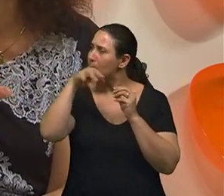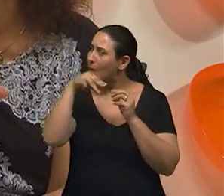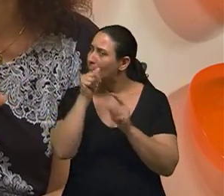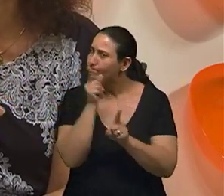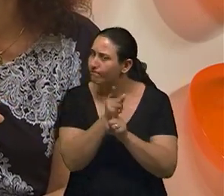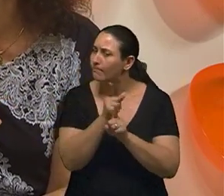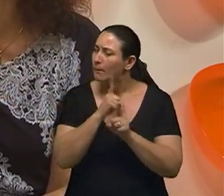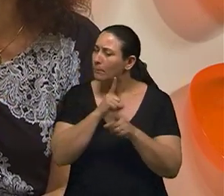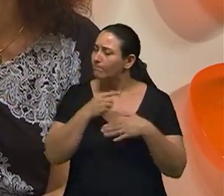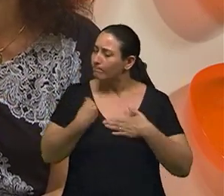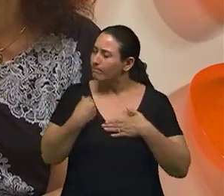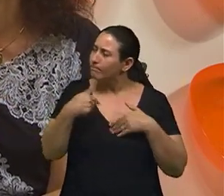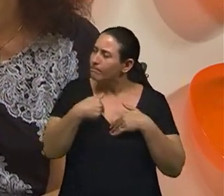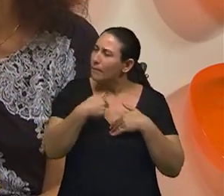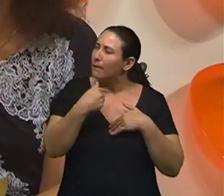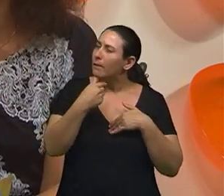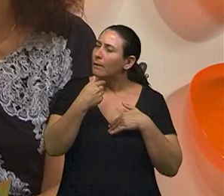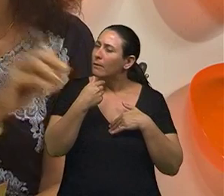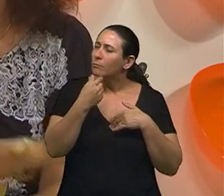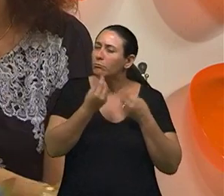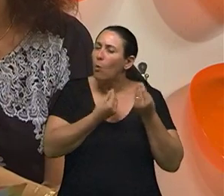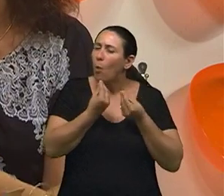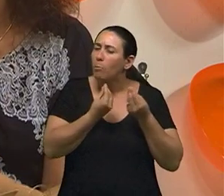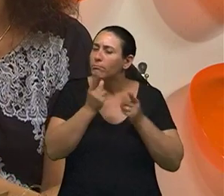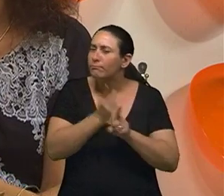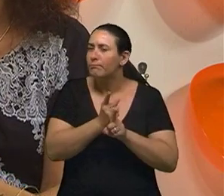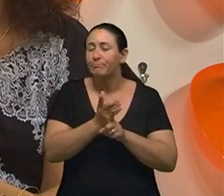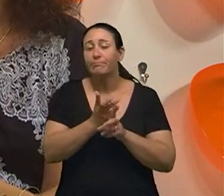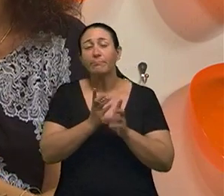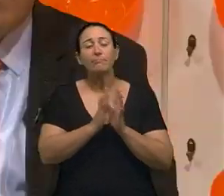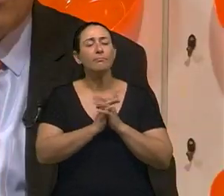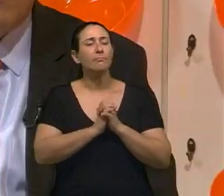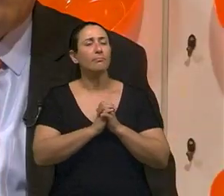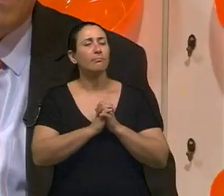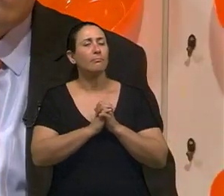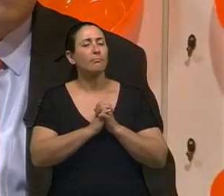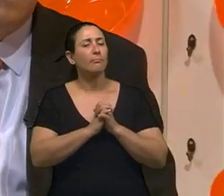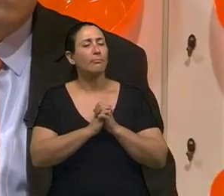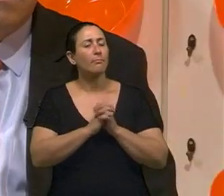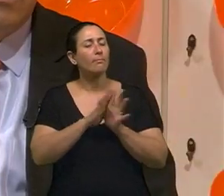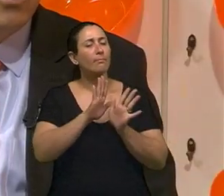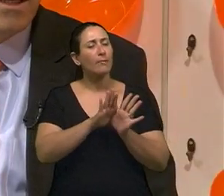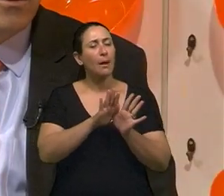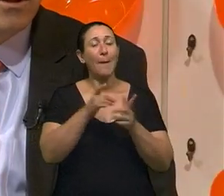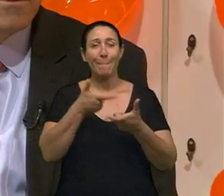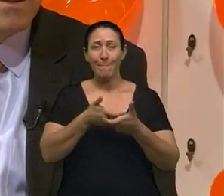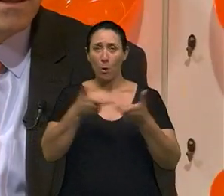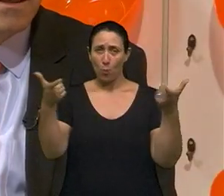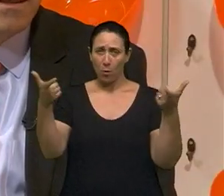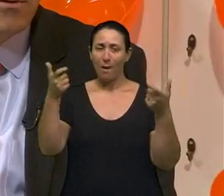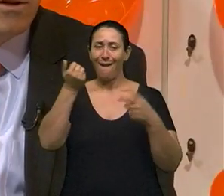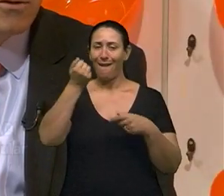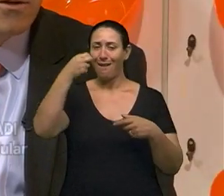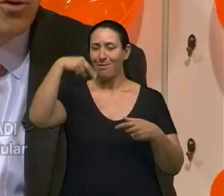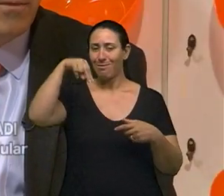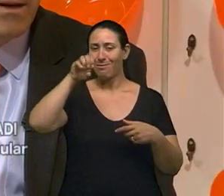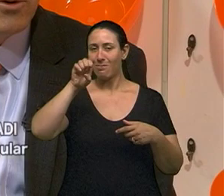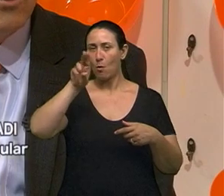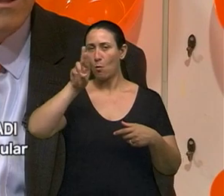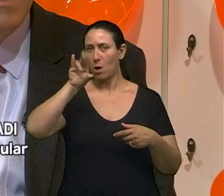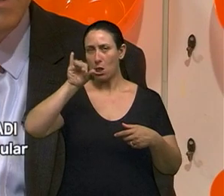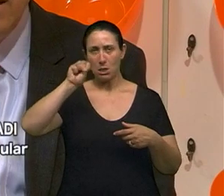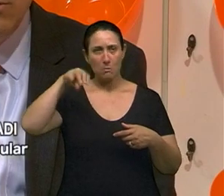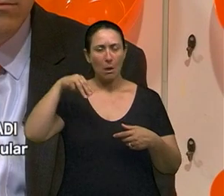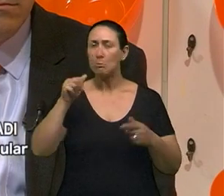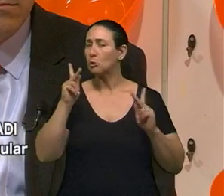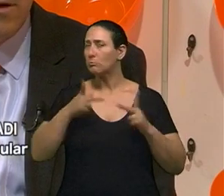ali ele tá silencioso mas como é que a gente diagnostica a maior parte dos aneurismas não dão sintoma